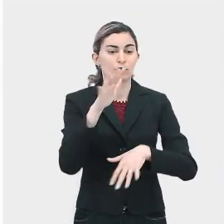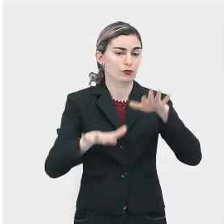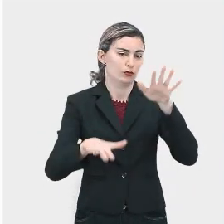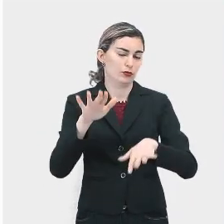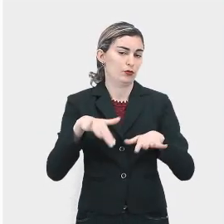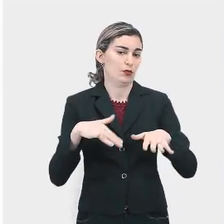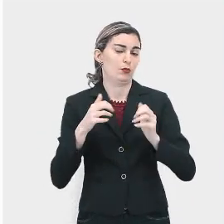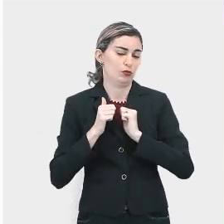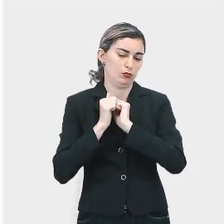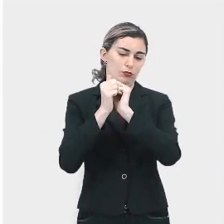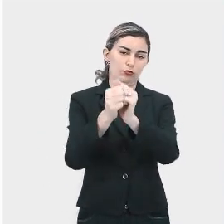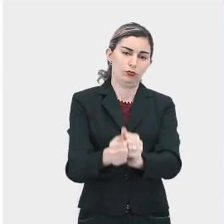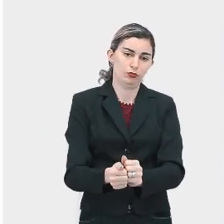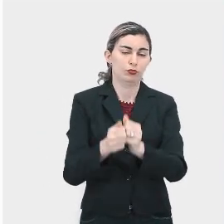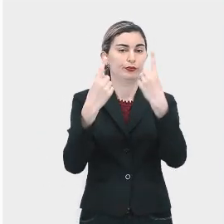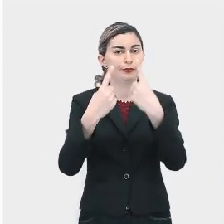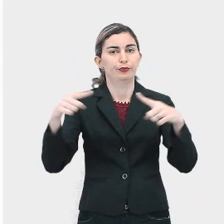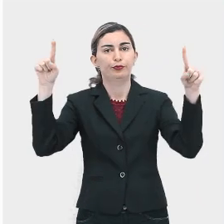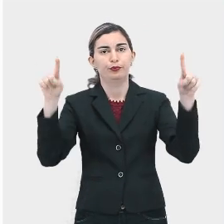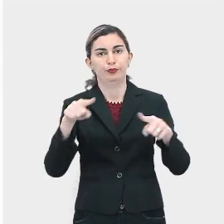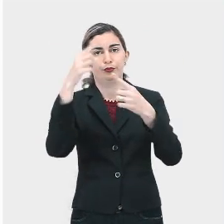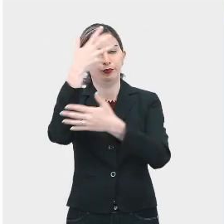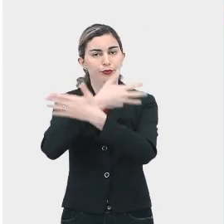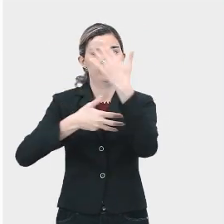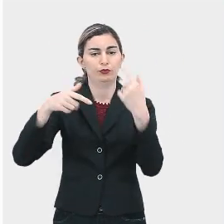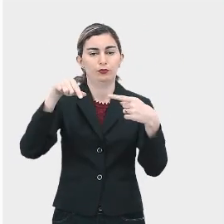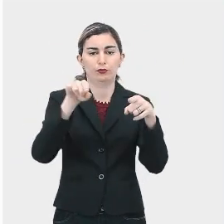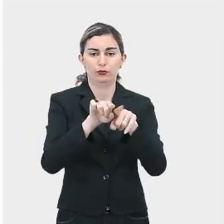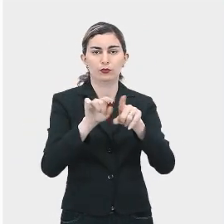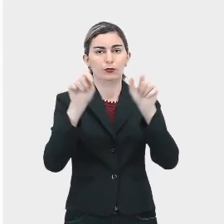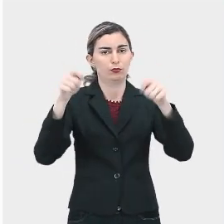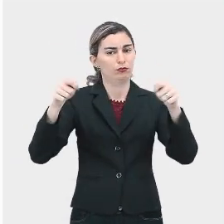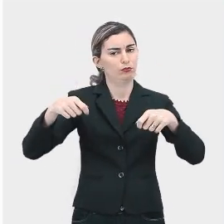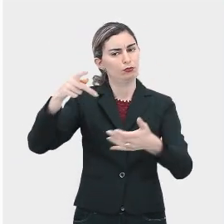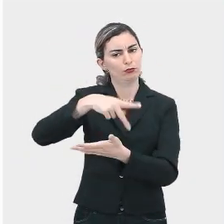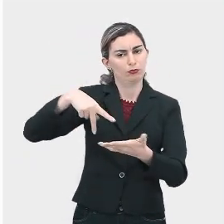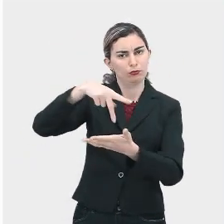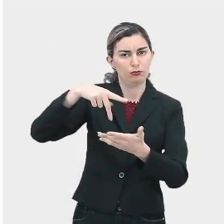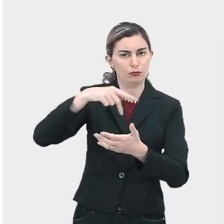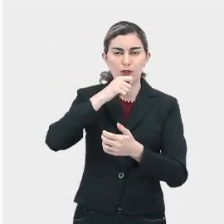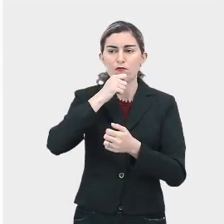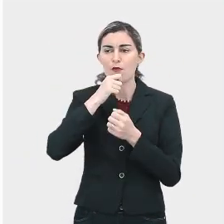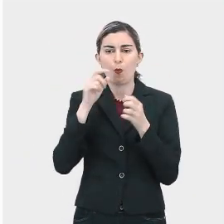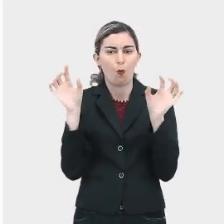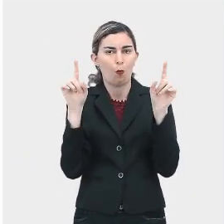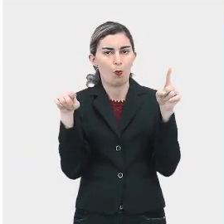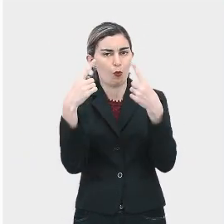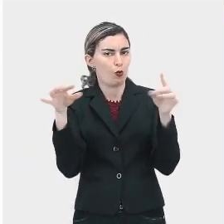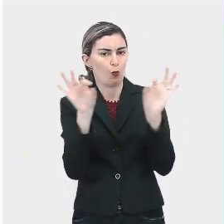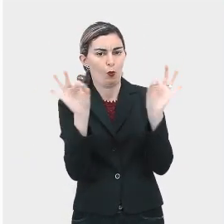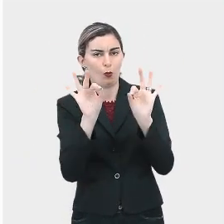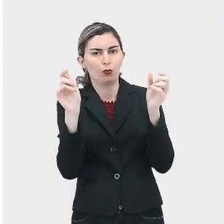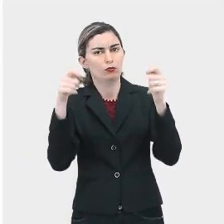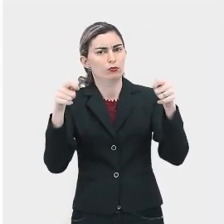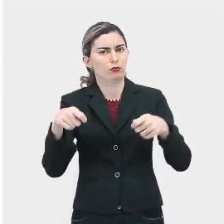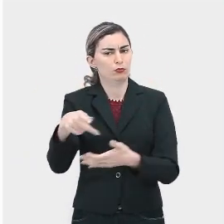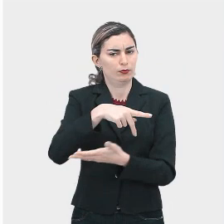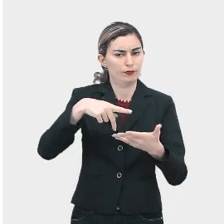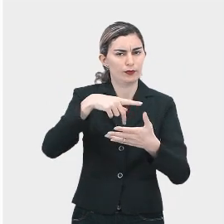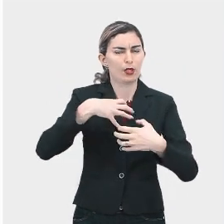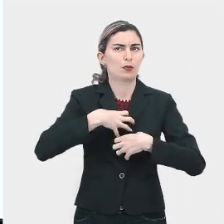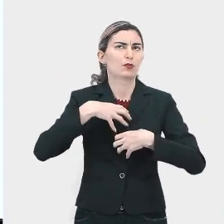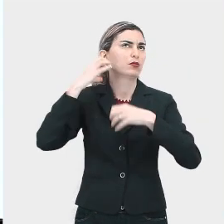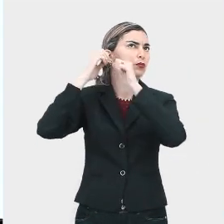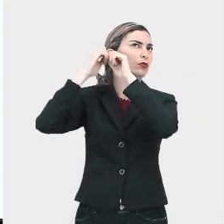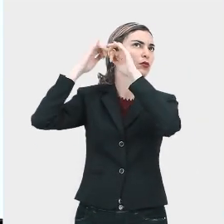e geralmente é acompanhado por música, mas também é possível dançar sem um apoio musical. Então, sabe aquele momento